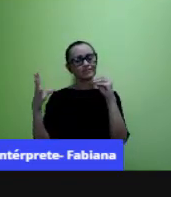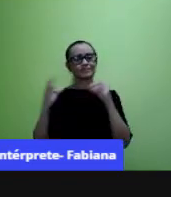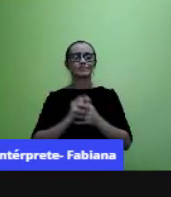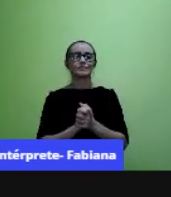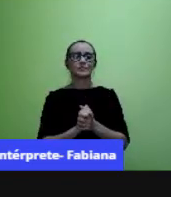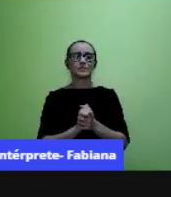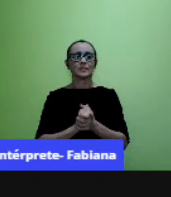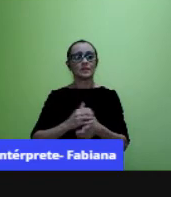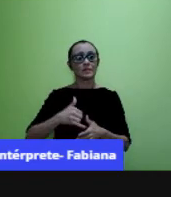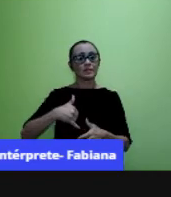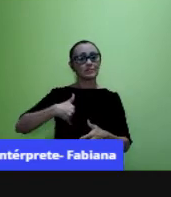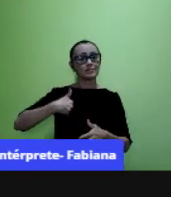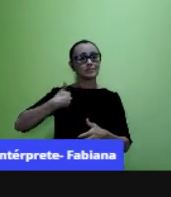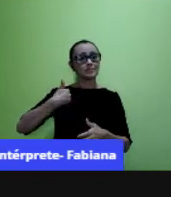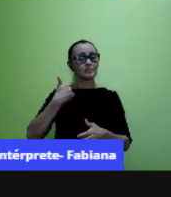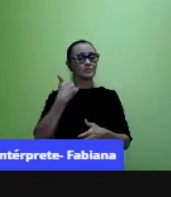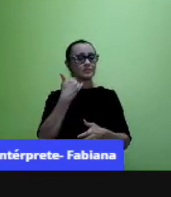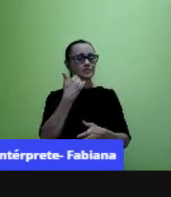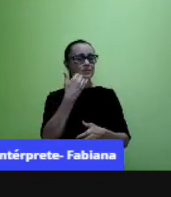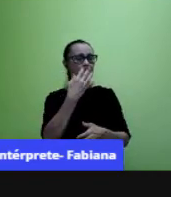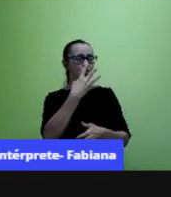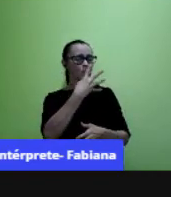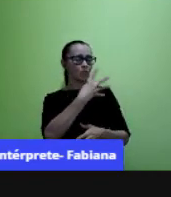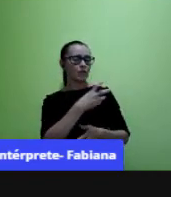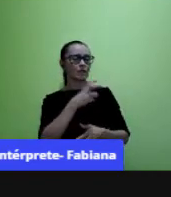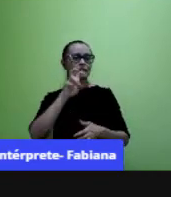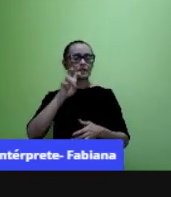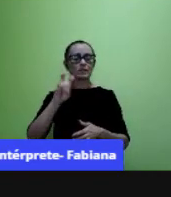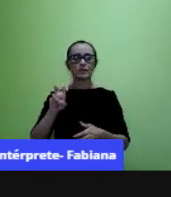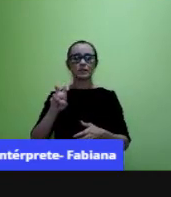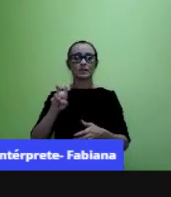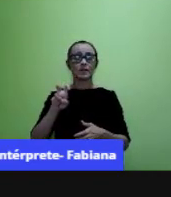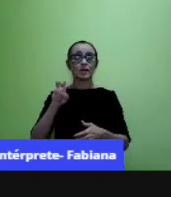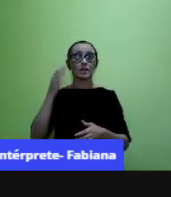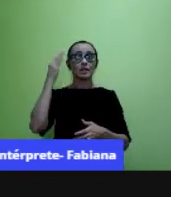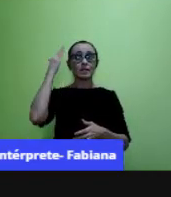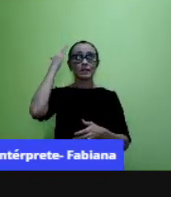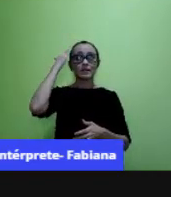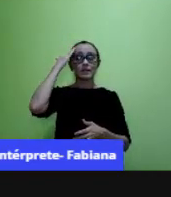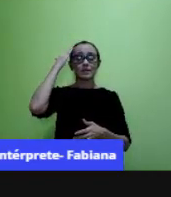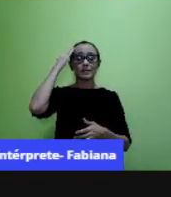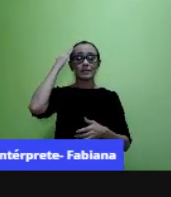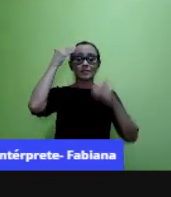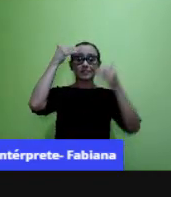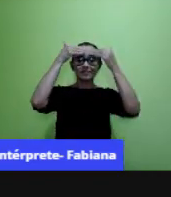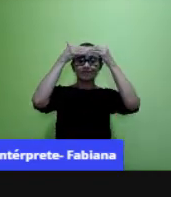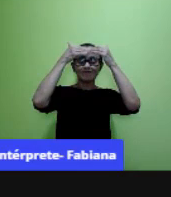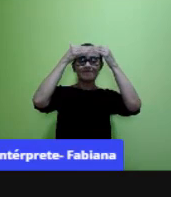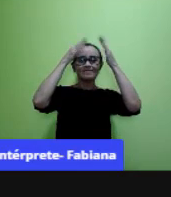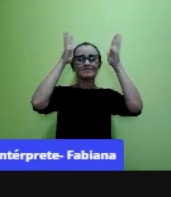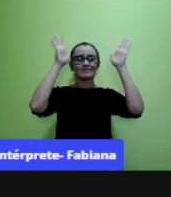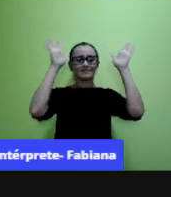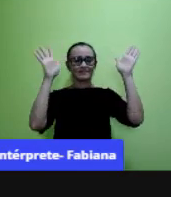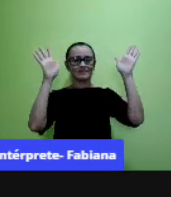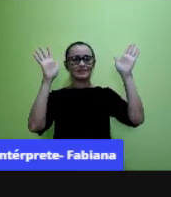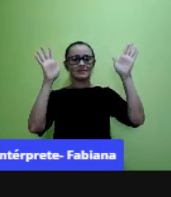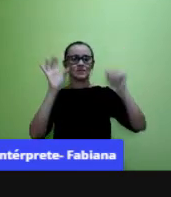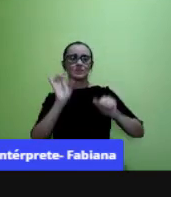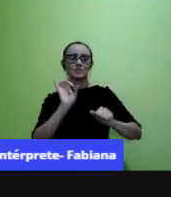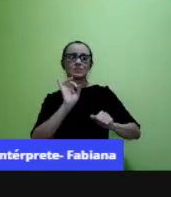começa a ter sentido, ter significado para ela. Então, eu ampliei esse conhecimento. Não é só mais